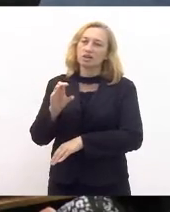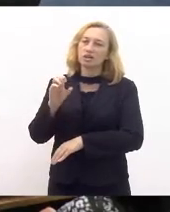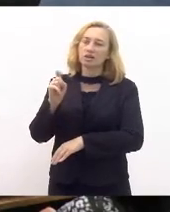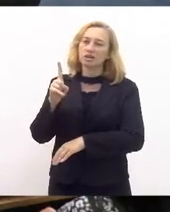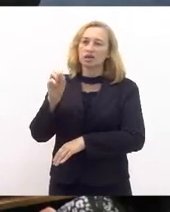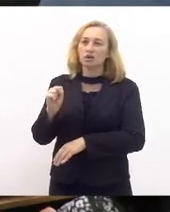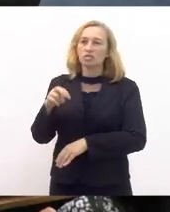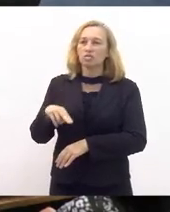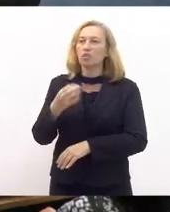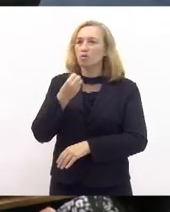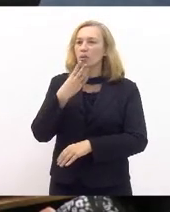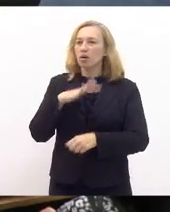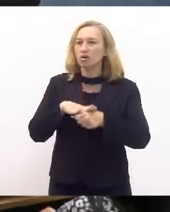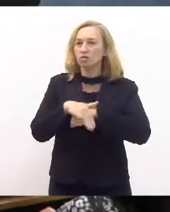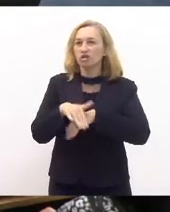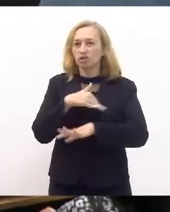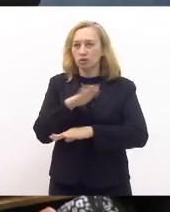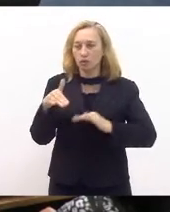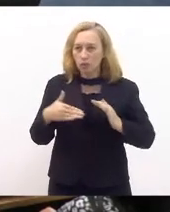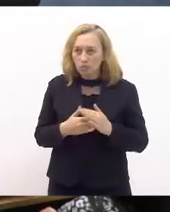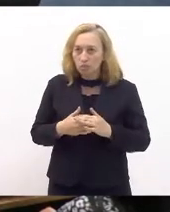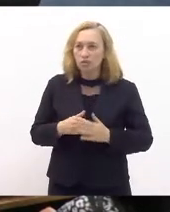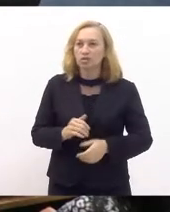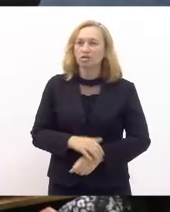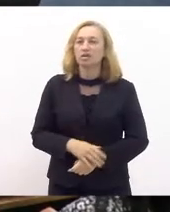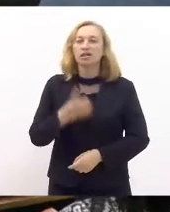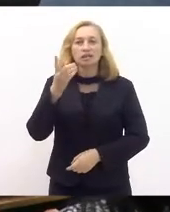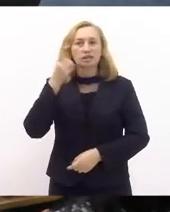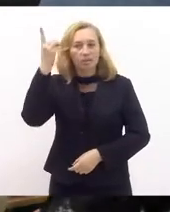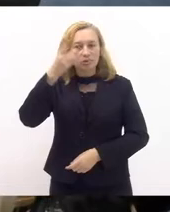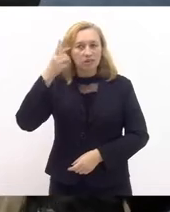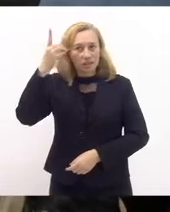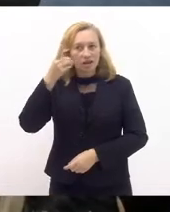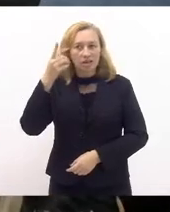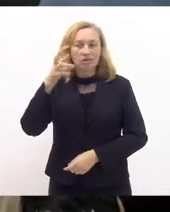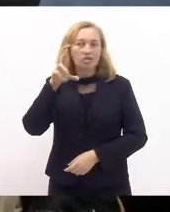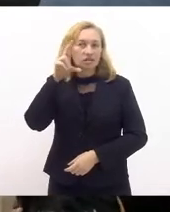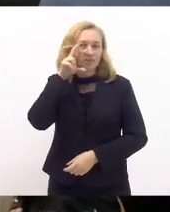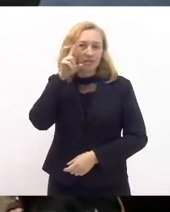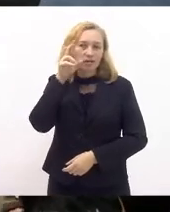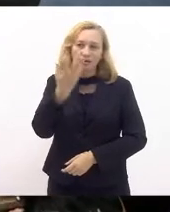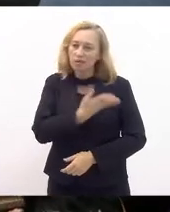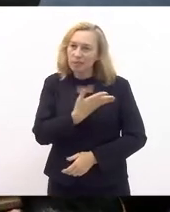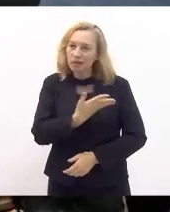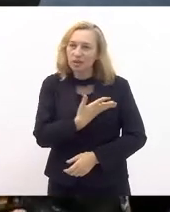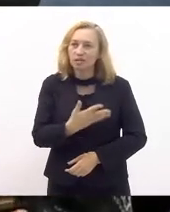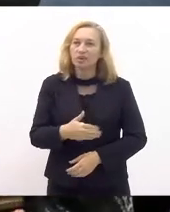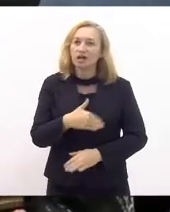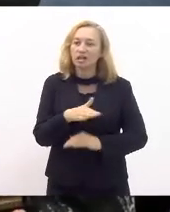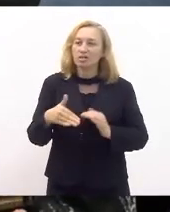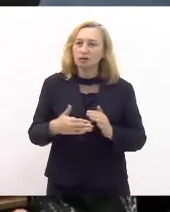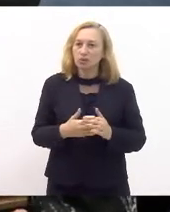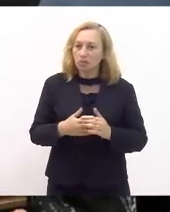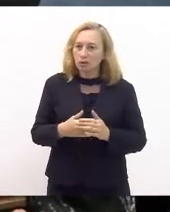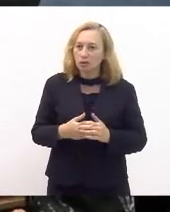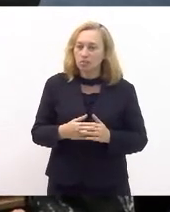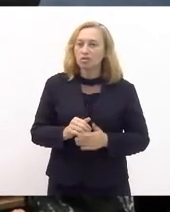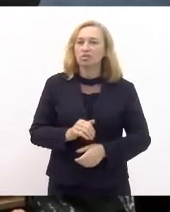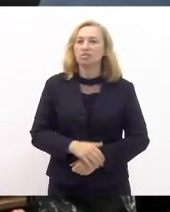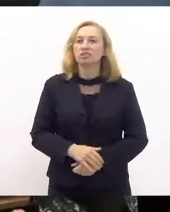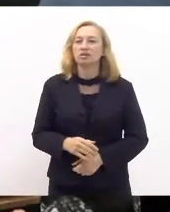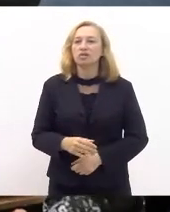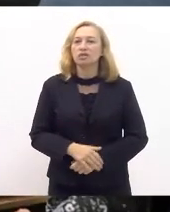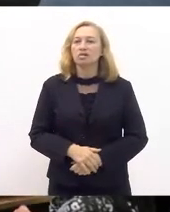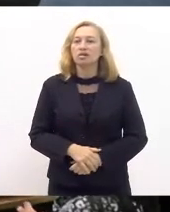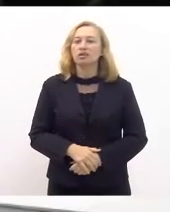Boa noite a todos. Boa noite ao deputado Rosenberg, meu amigo, a todas as autoridades presentes,